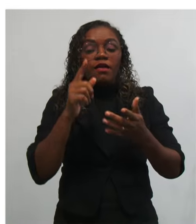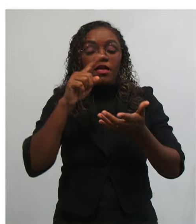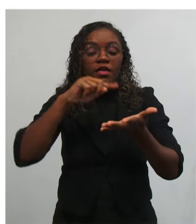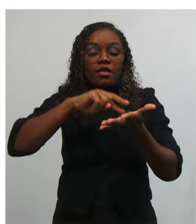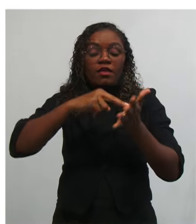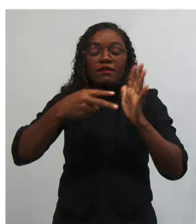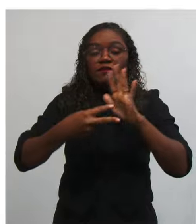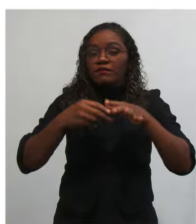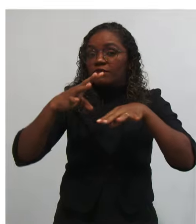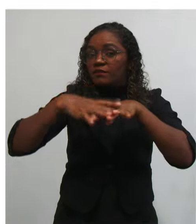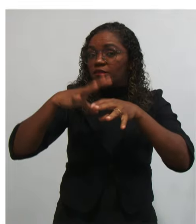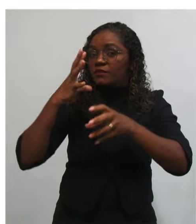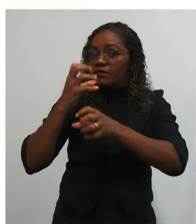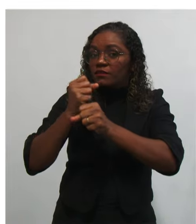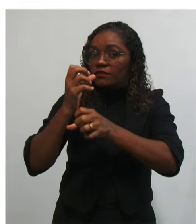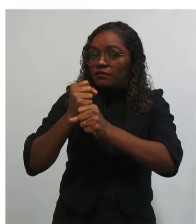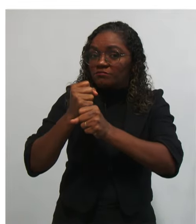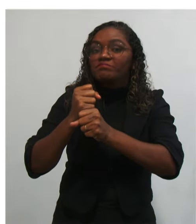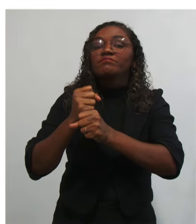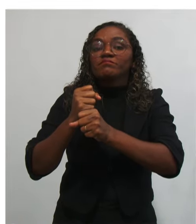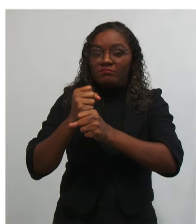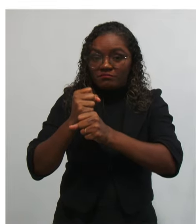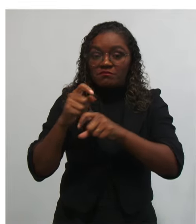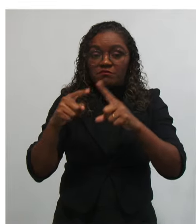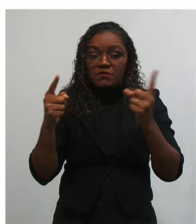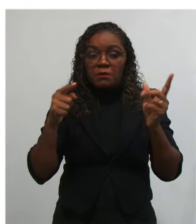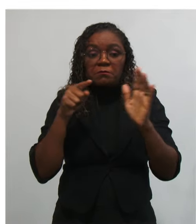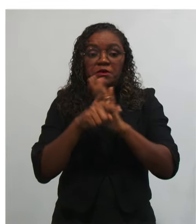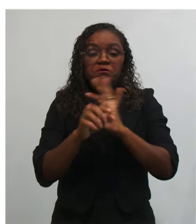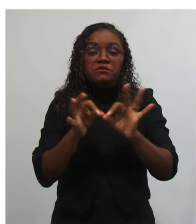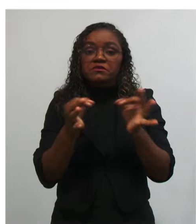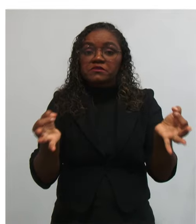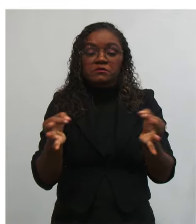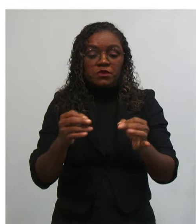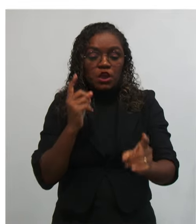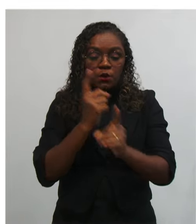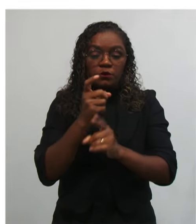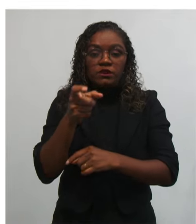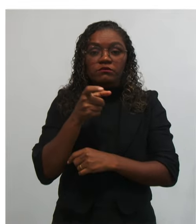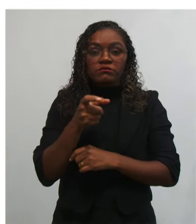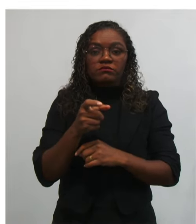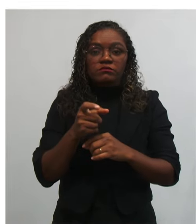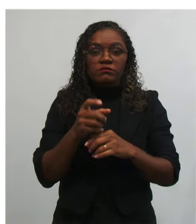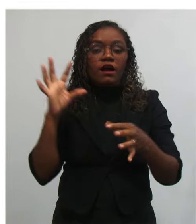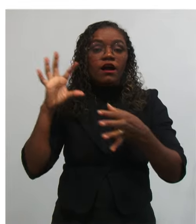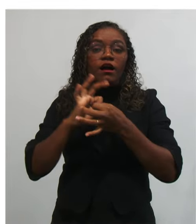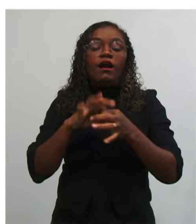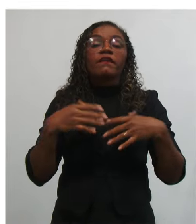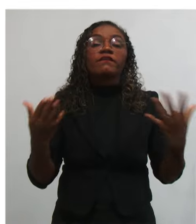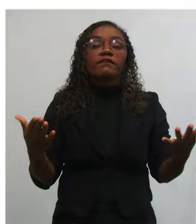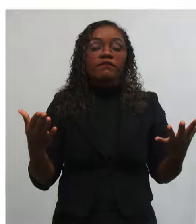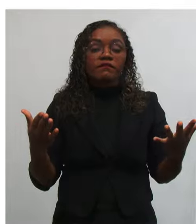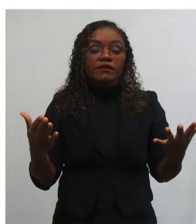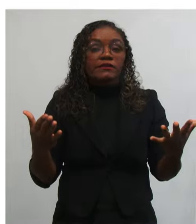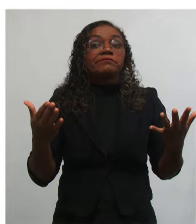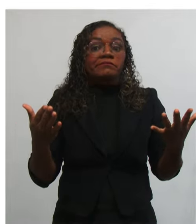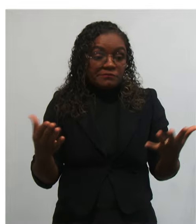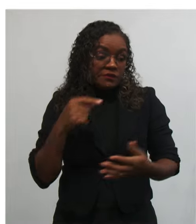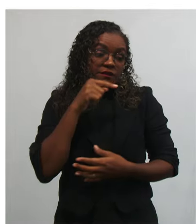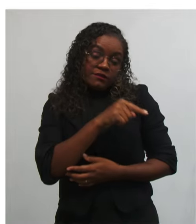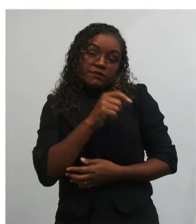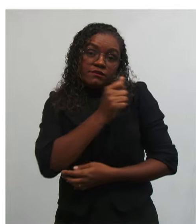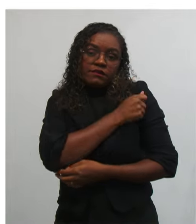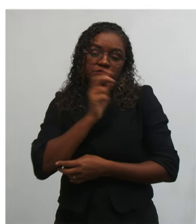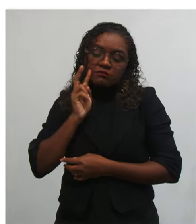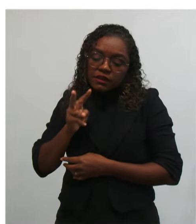X mas quando o professor faz a pergunta simples né Sem uma contextualização encontre o x obviamente que